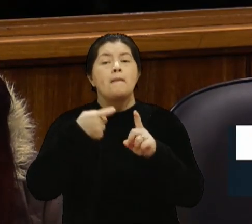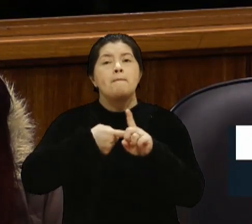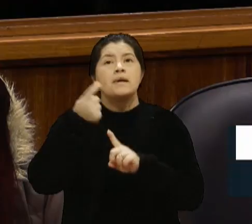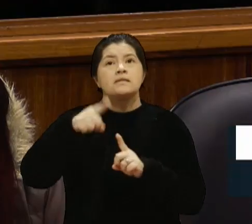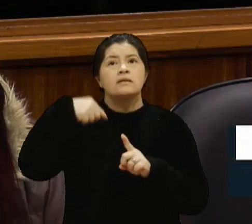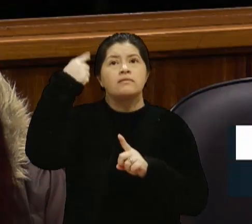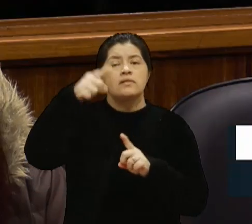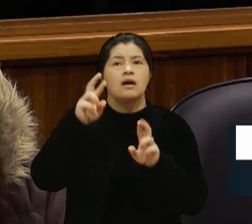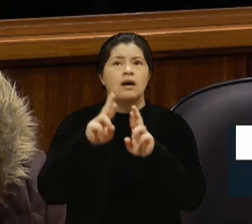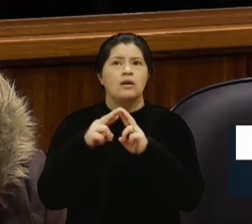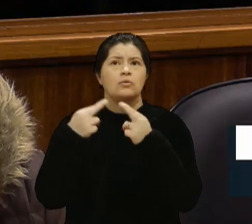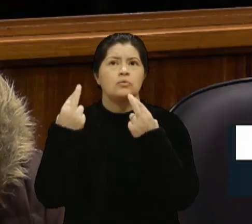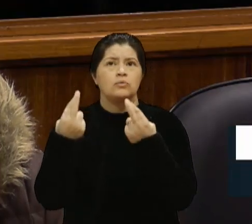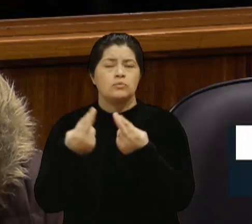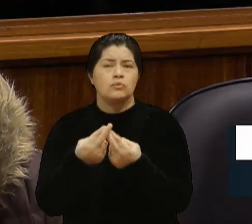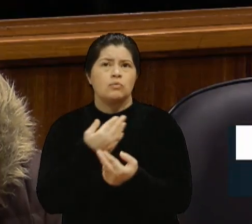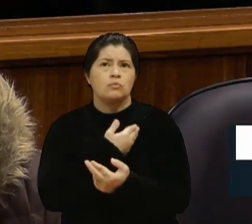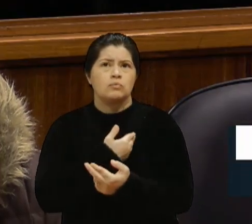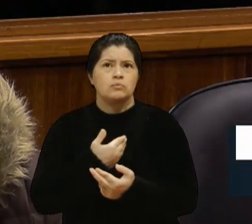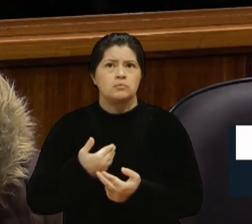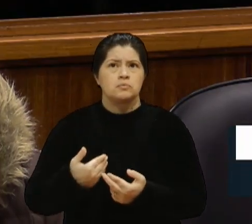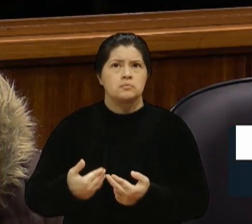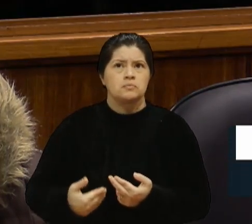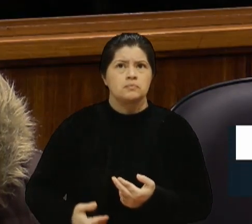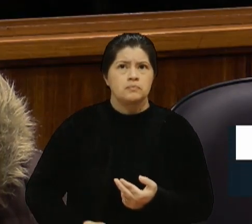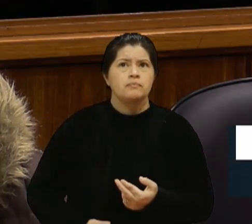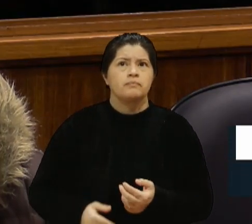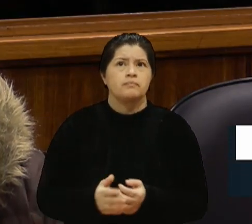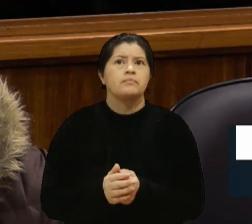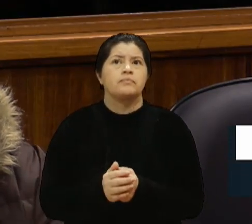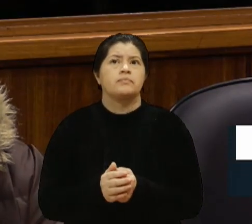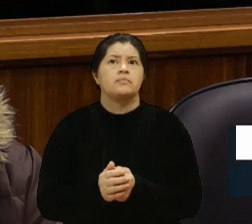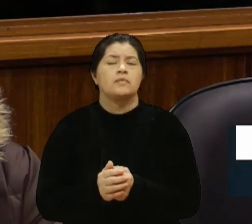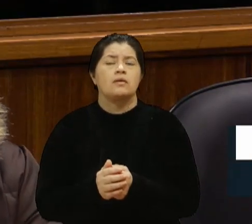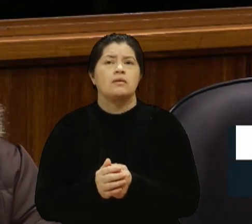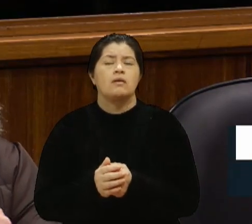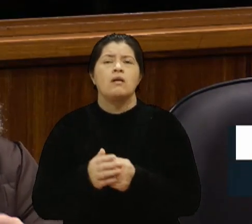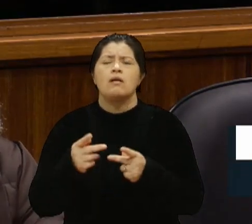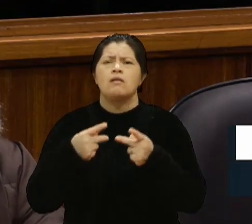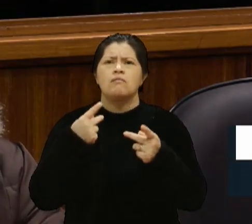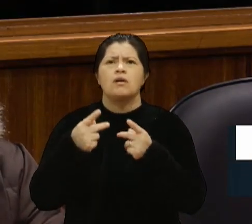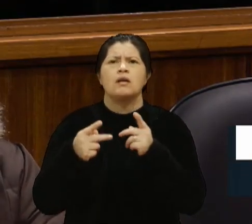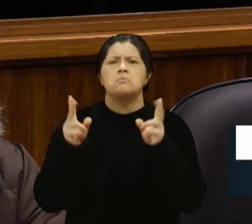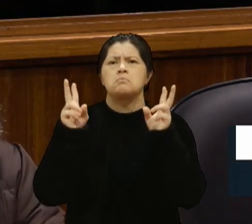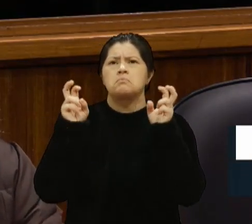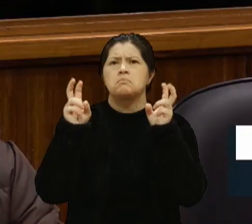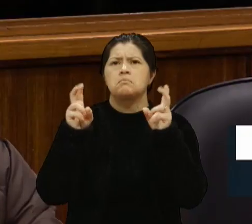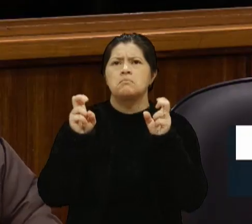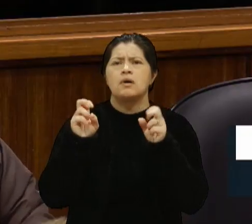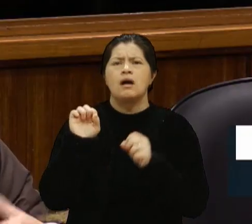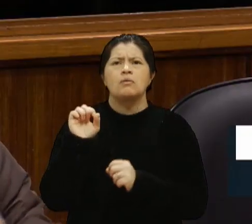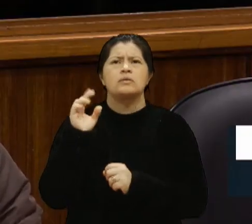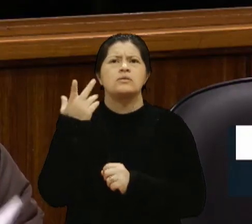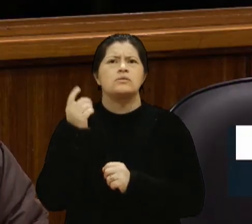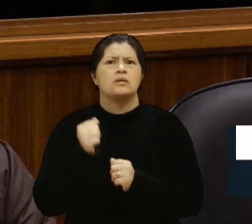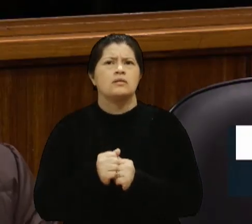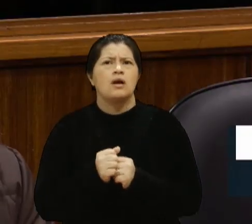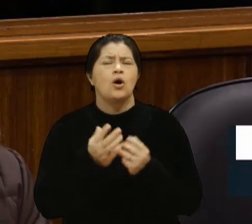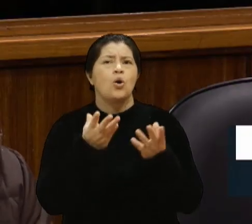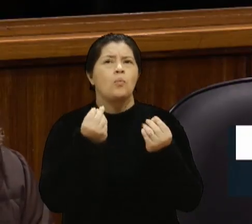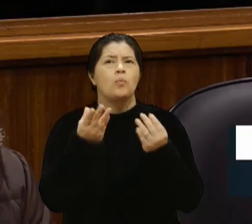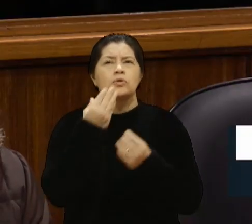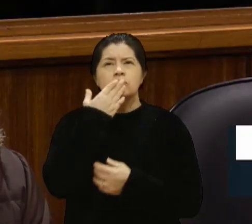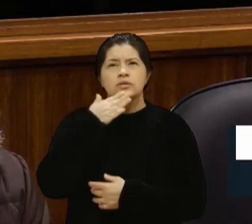uma reunião pública, uma audiência pública para tratar desse assunto, porque está acontecendo que